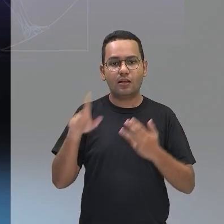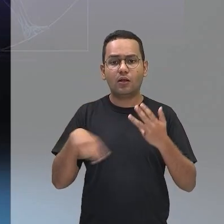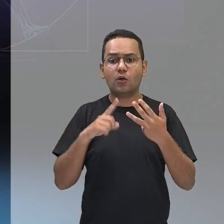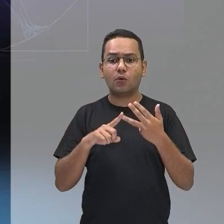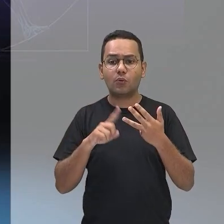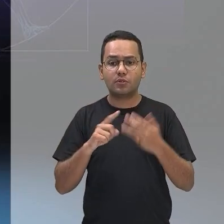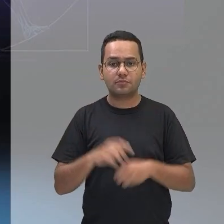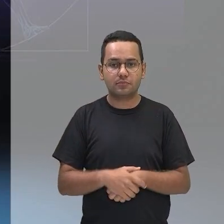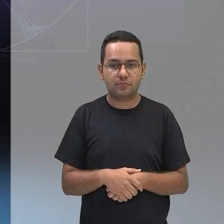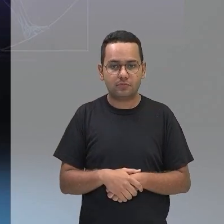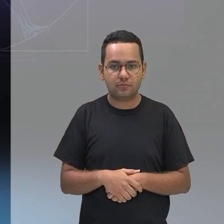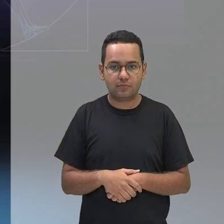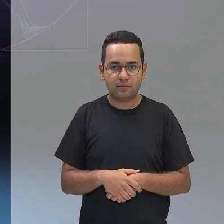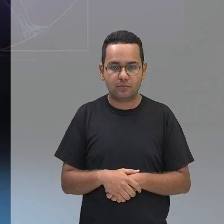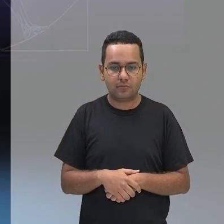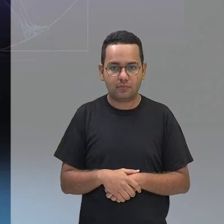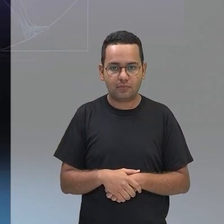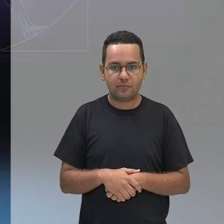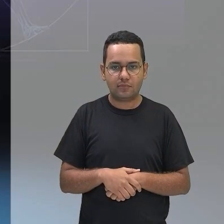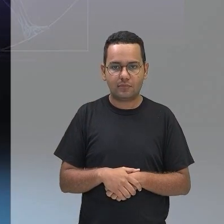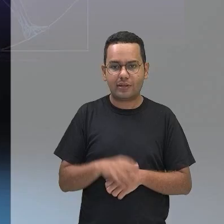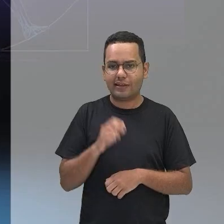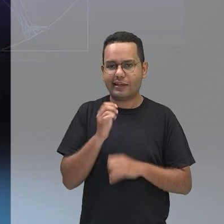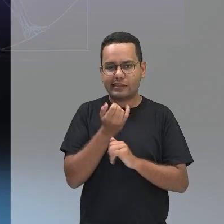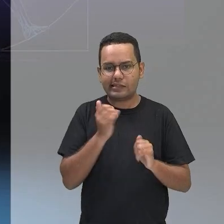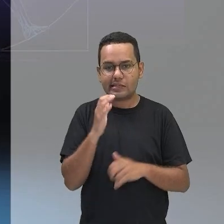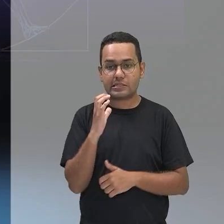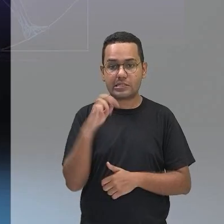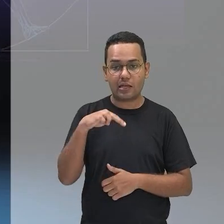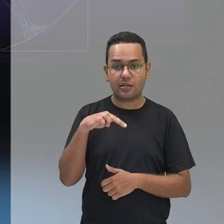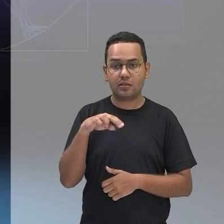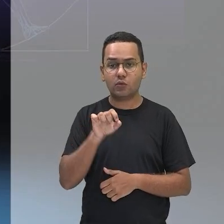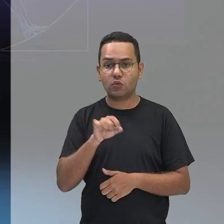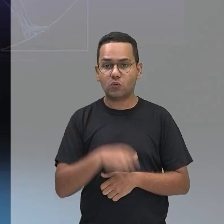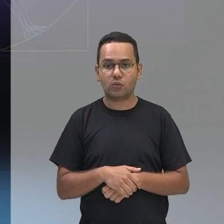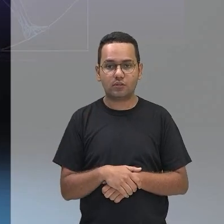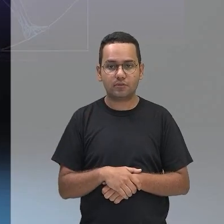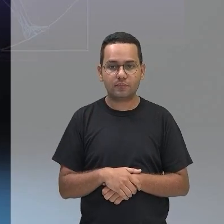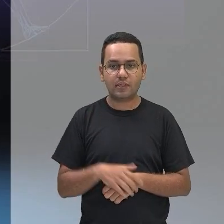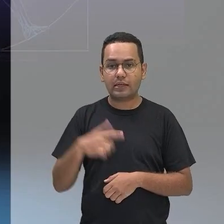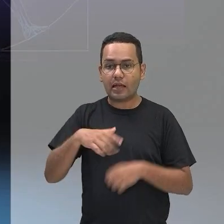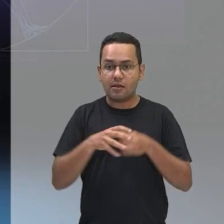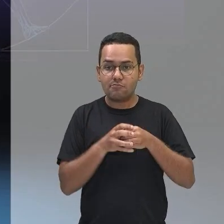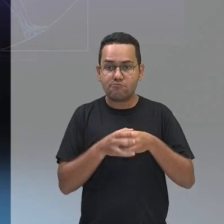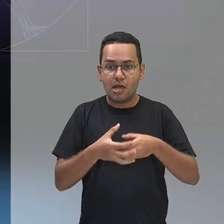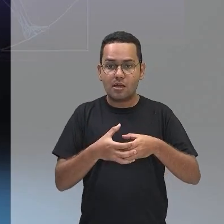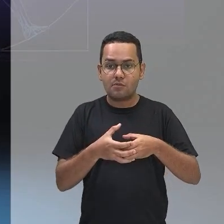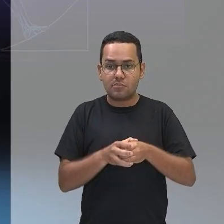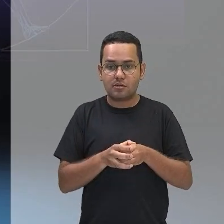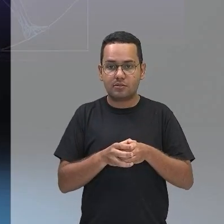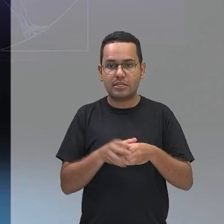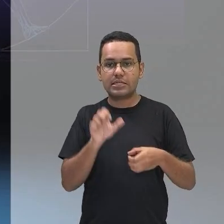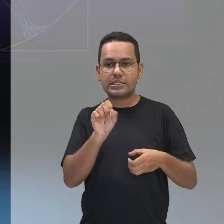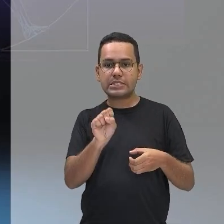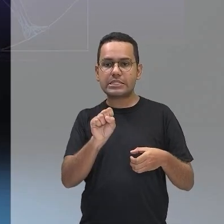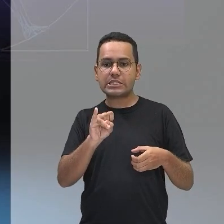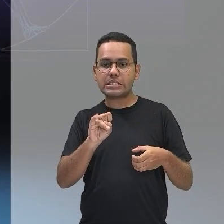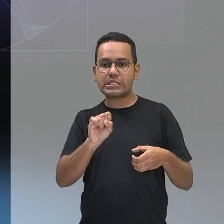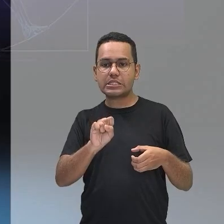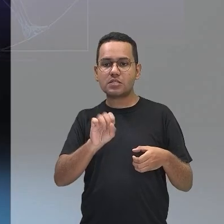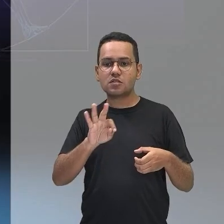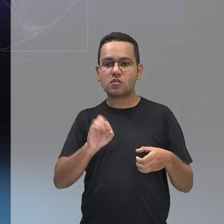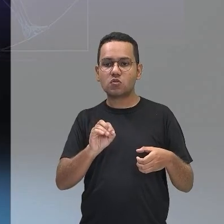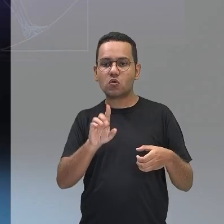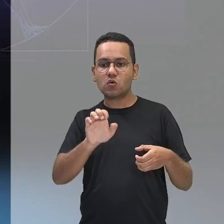aí de energia cinética também na parte de sístole e diástole. A sístole, gente, é a parte de